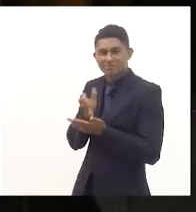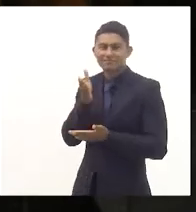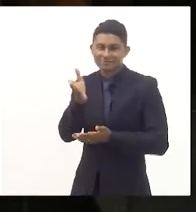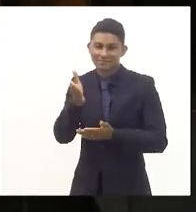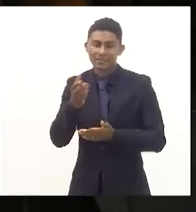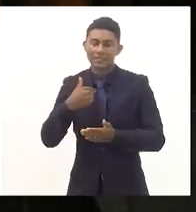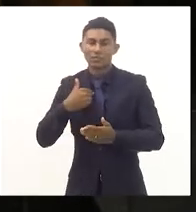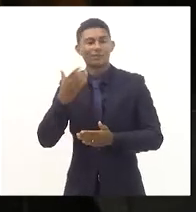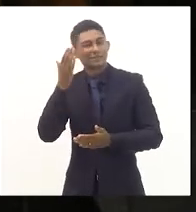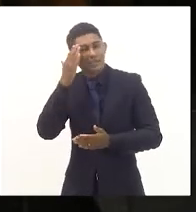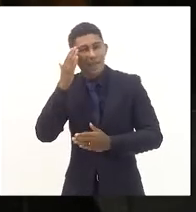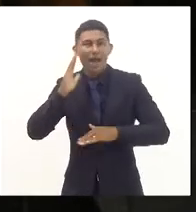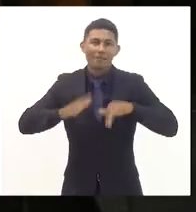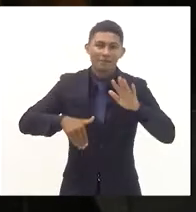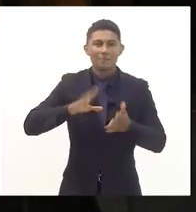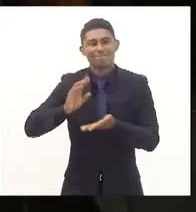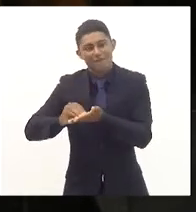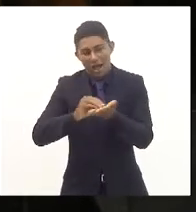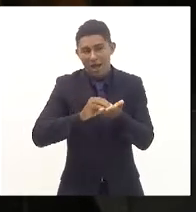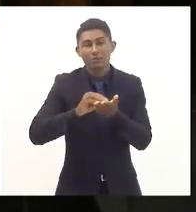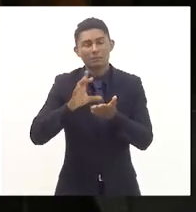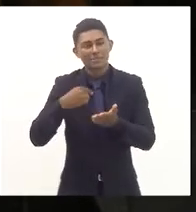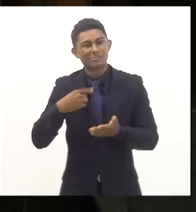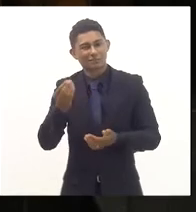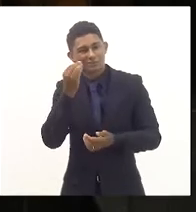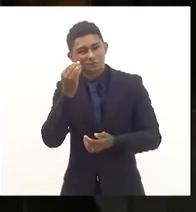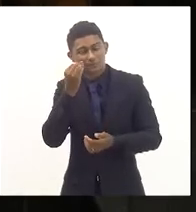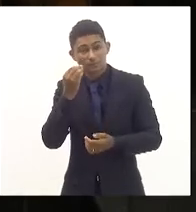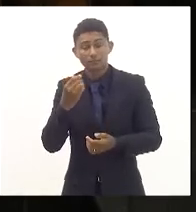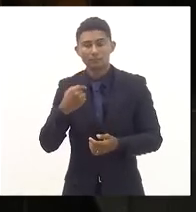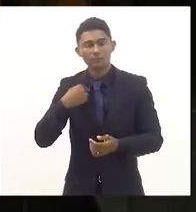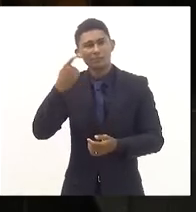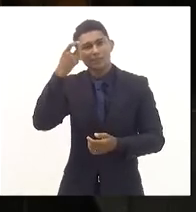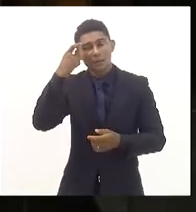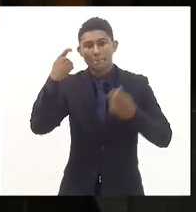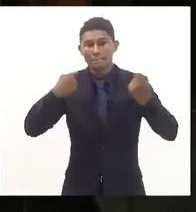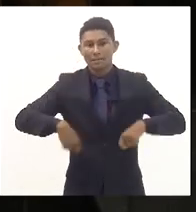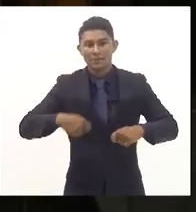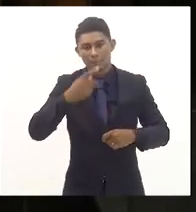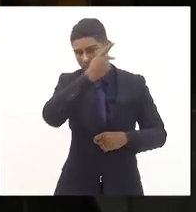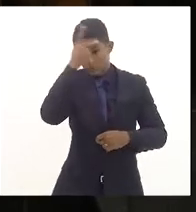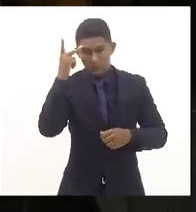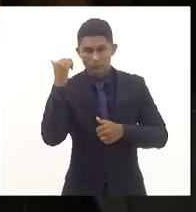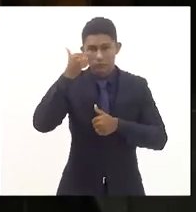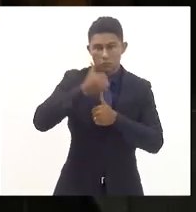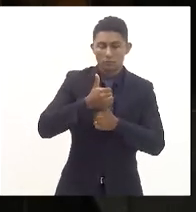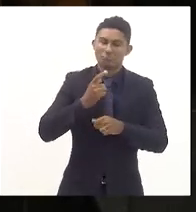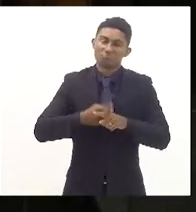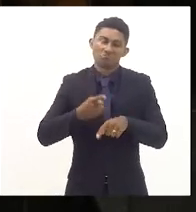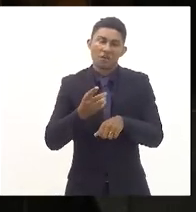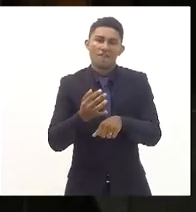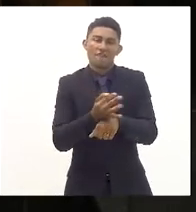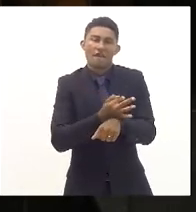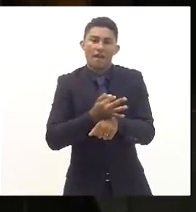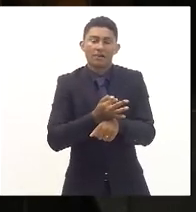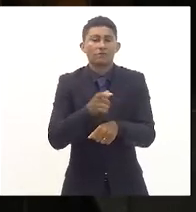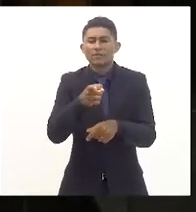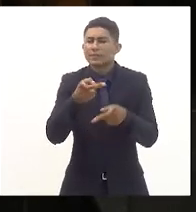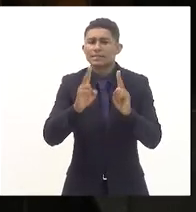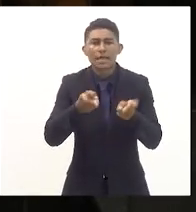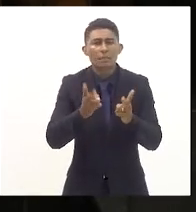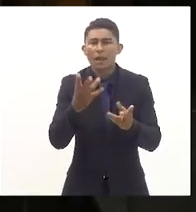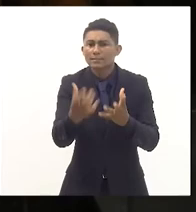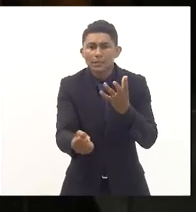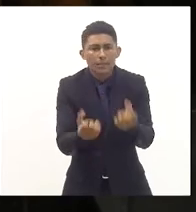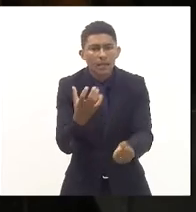capacidade quanto o senhor e todas as vezes que eu precisei que alguém me substitui-se por férias O senhor sempre se prontificou